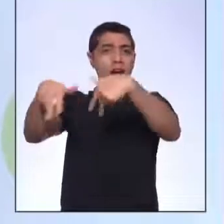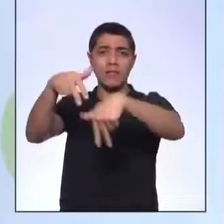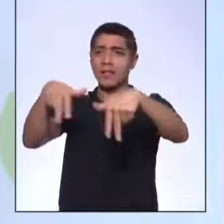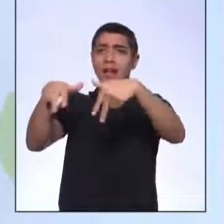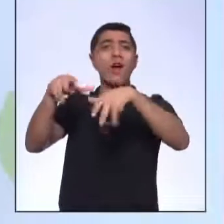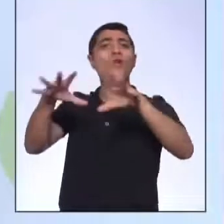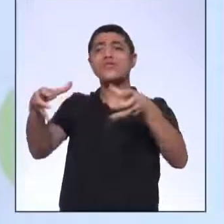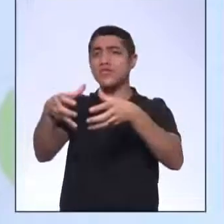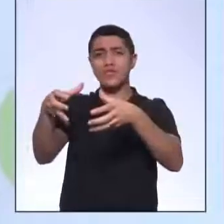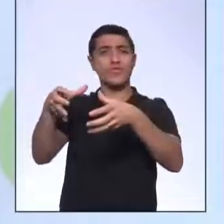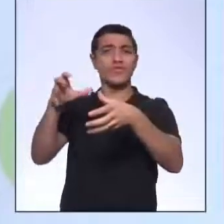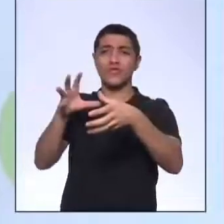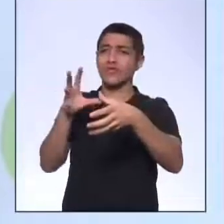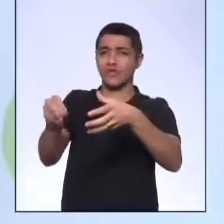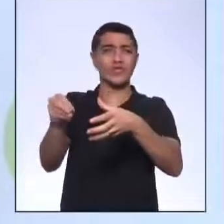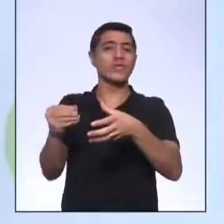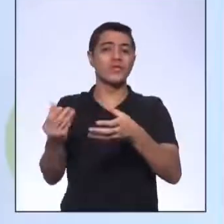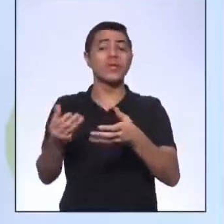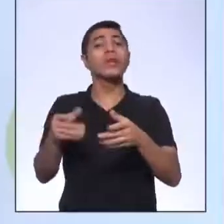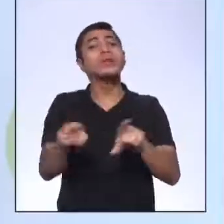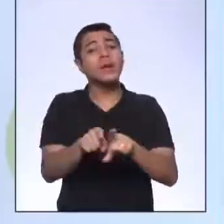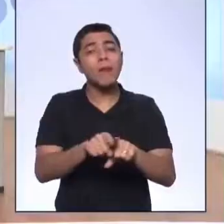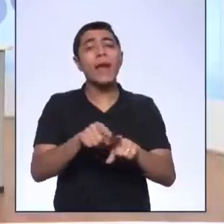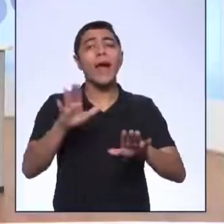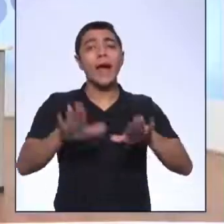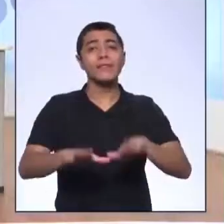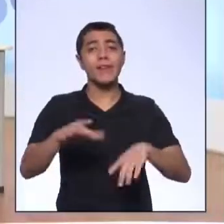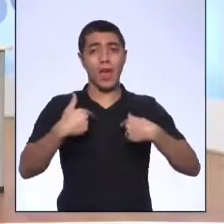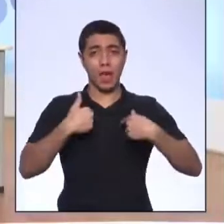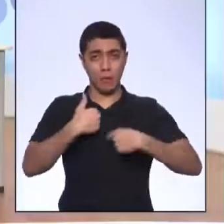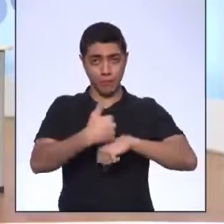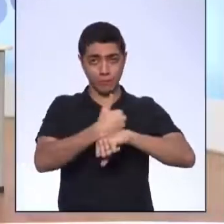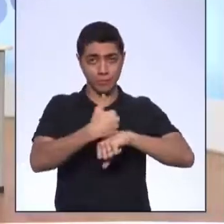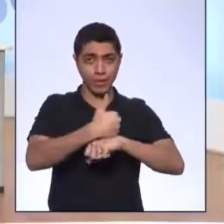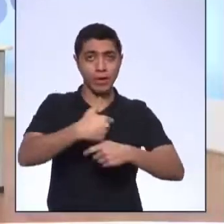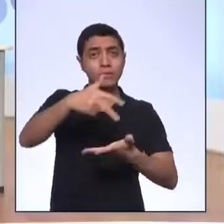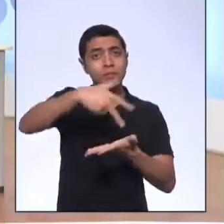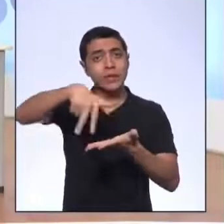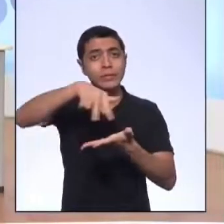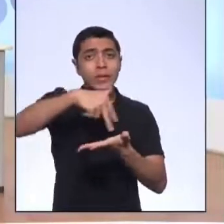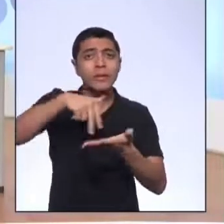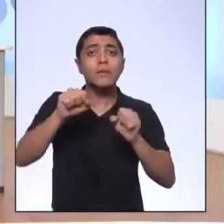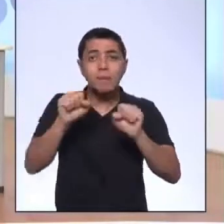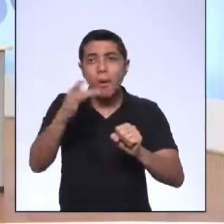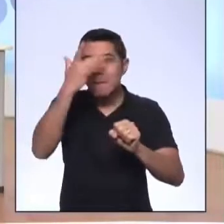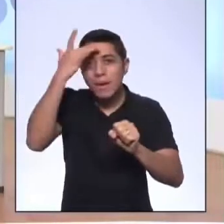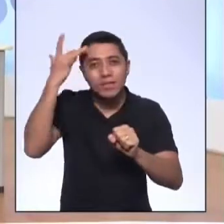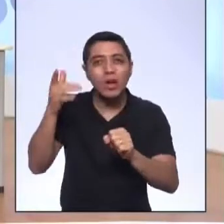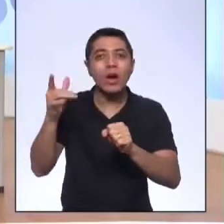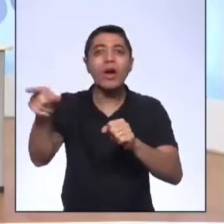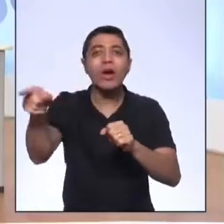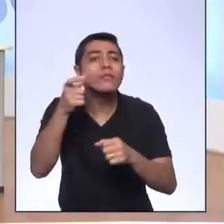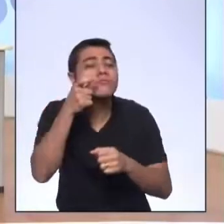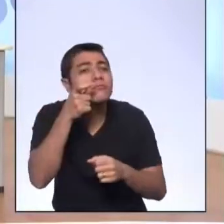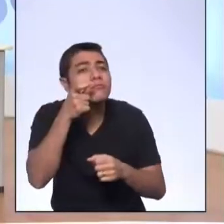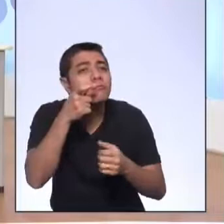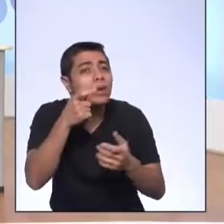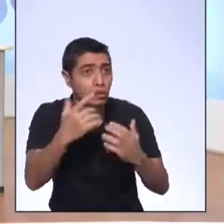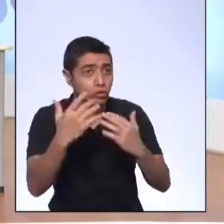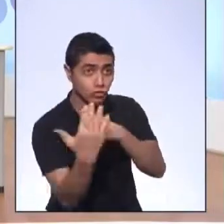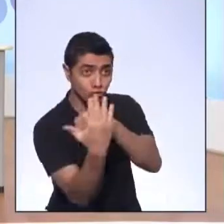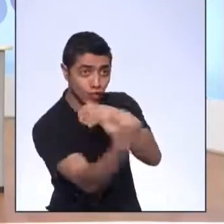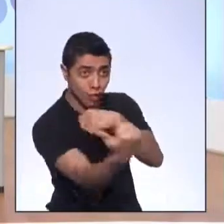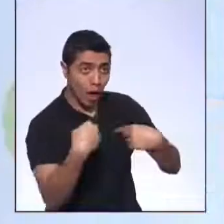e ele pode simplesmente puxar uma pessoa lá viu a plateia para dançar com ele né como fosse uma espécie de workshop improvisado ali na hora